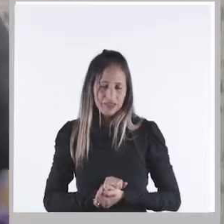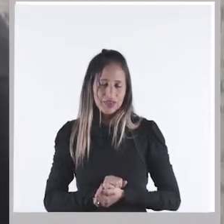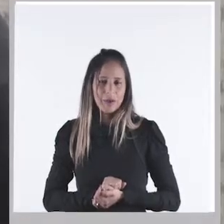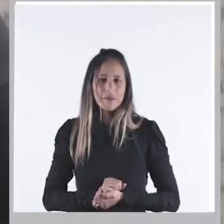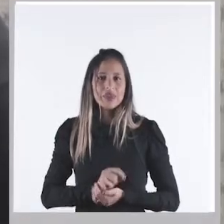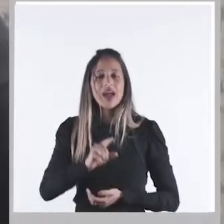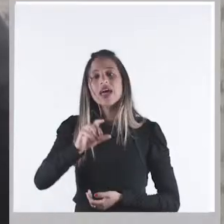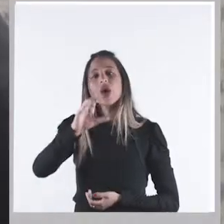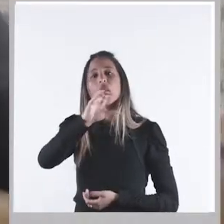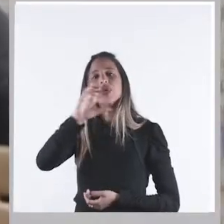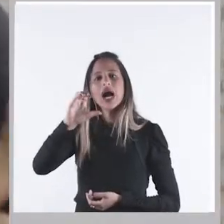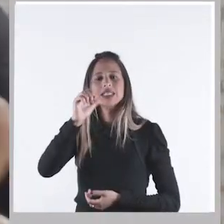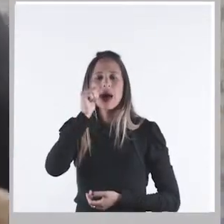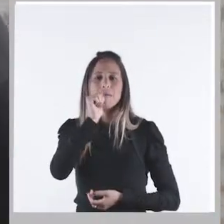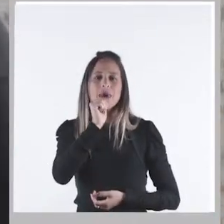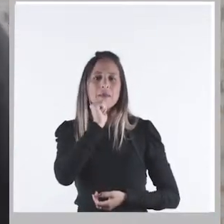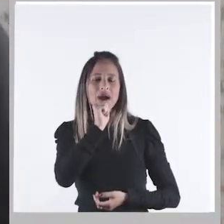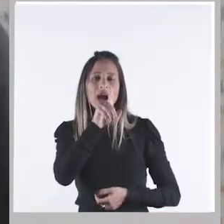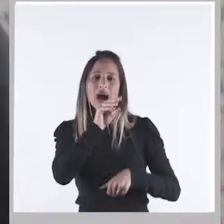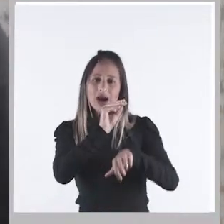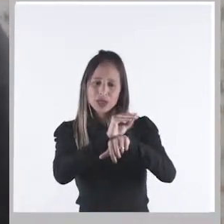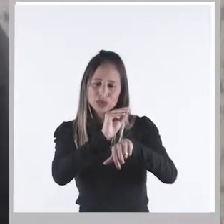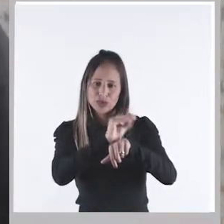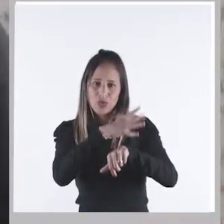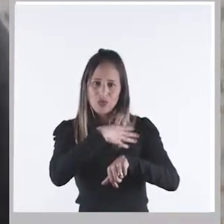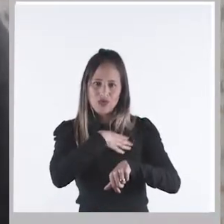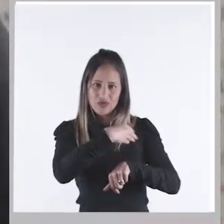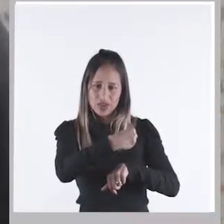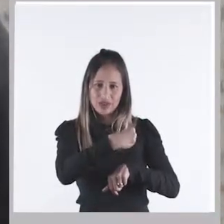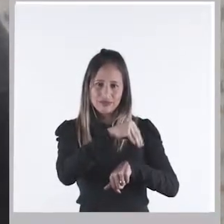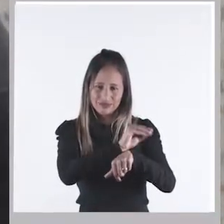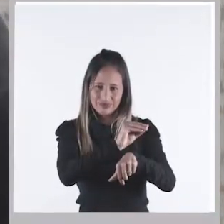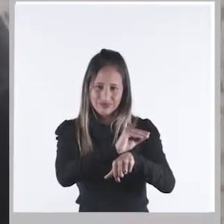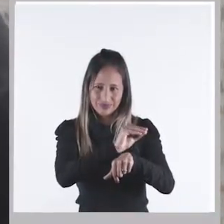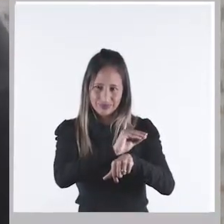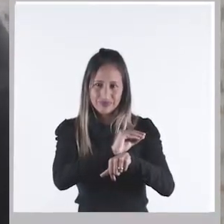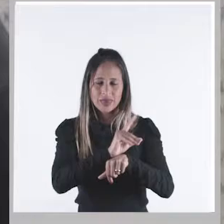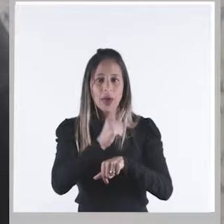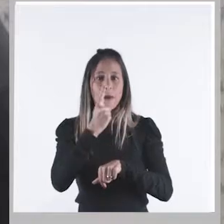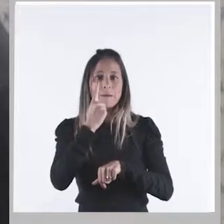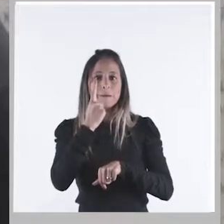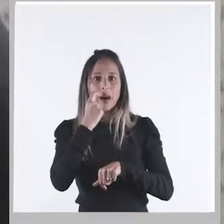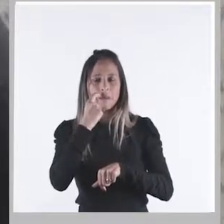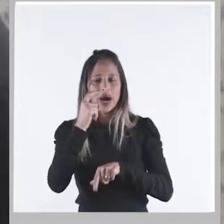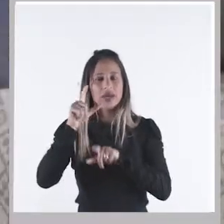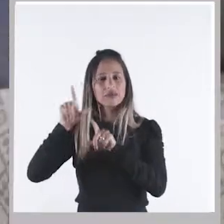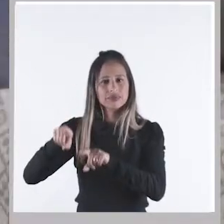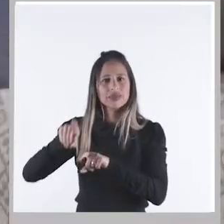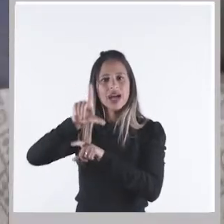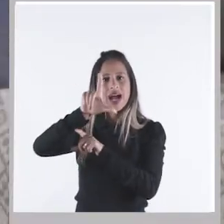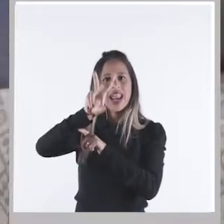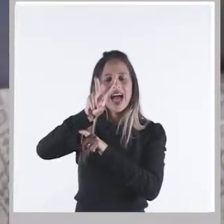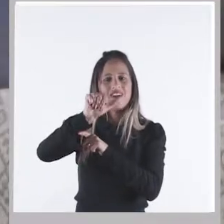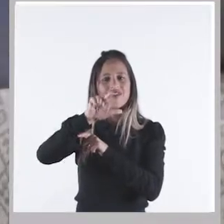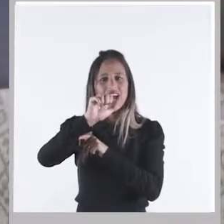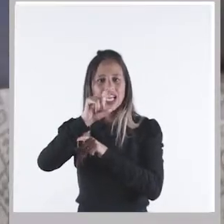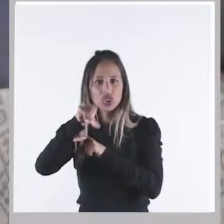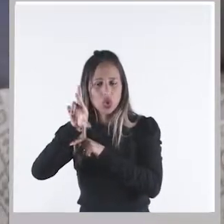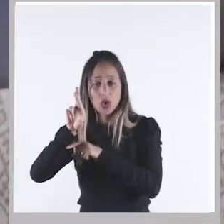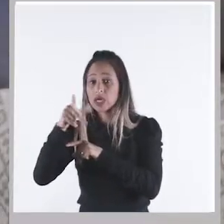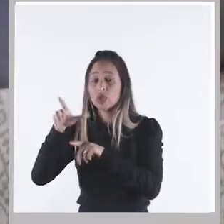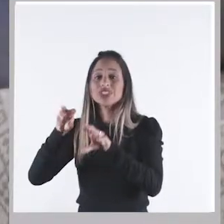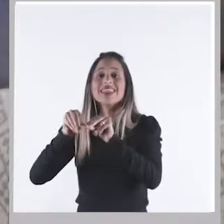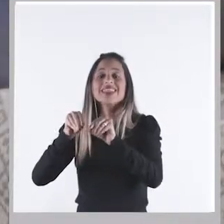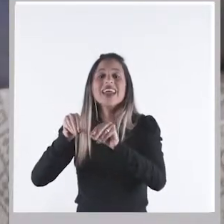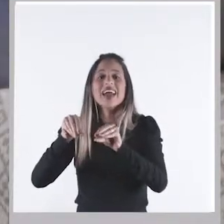ela era cunhada da minha mãe e ajudou a mamãe a criar os filhos, né? Então, assim, meu pai era um lavrador, ele não tinha terra, né?